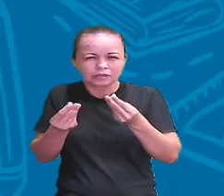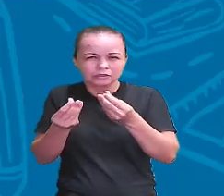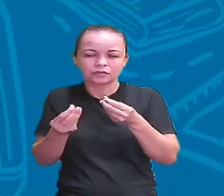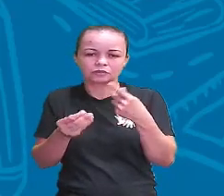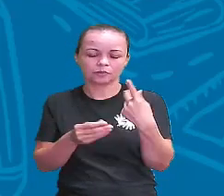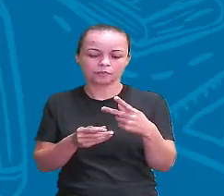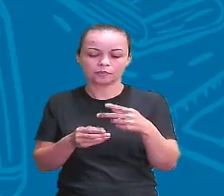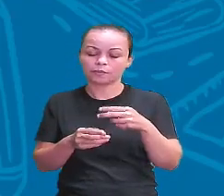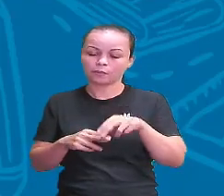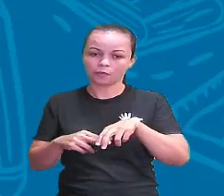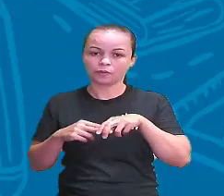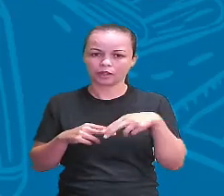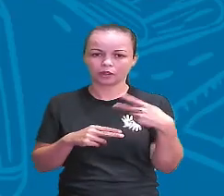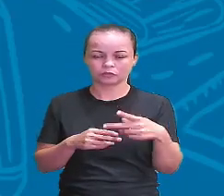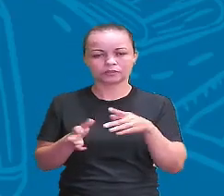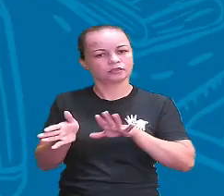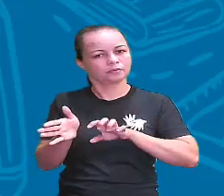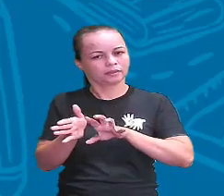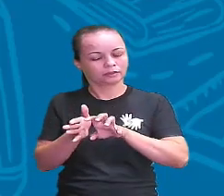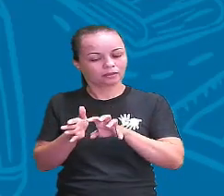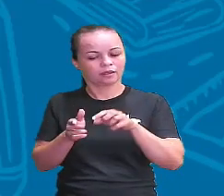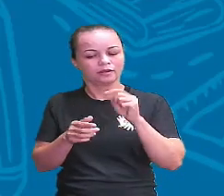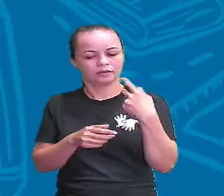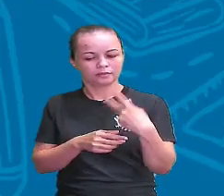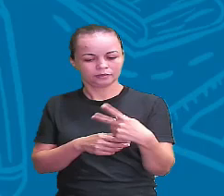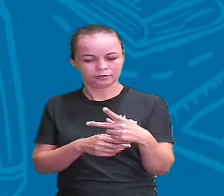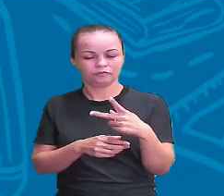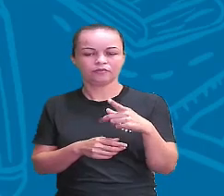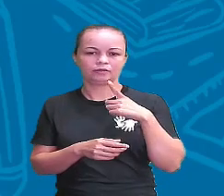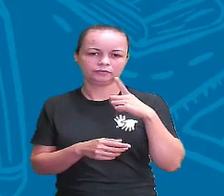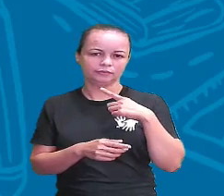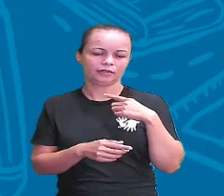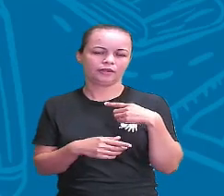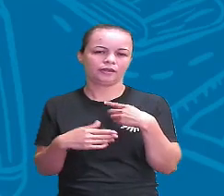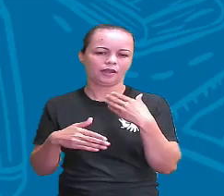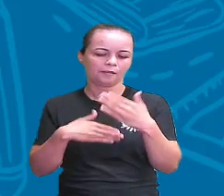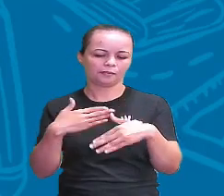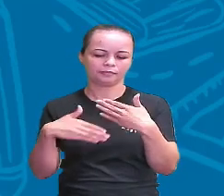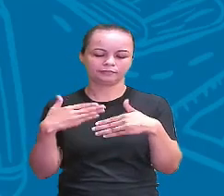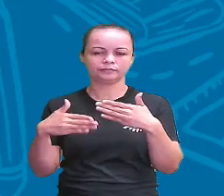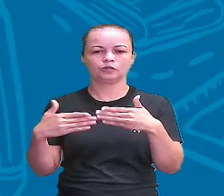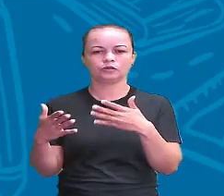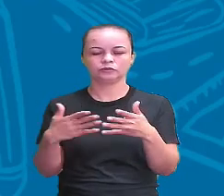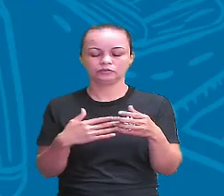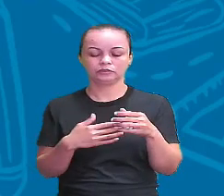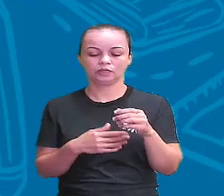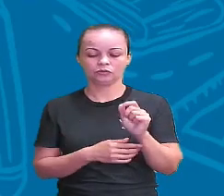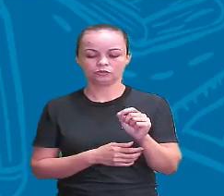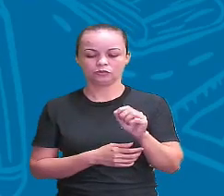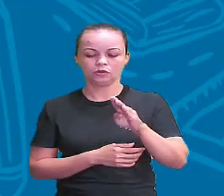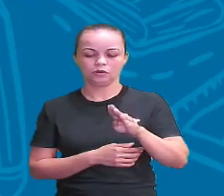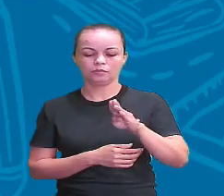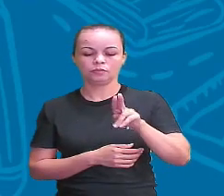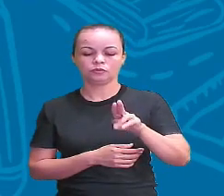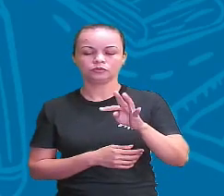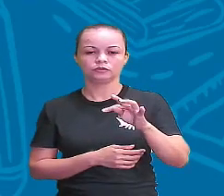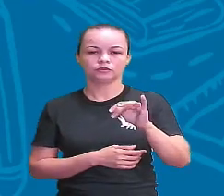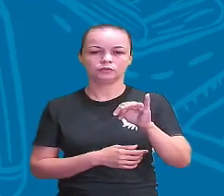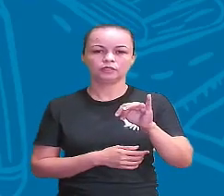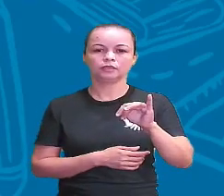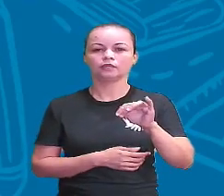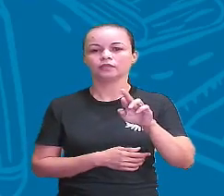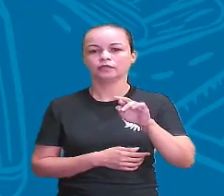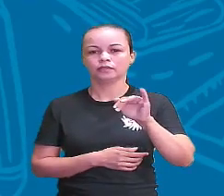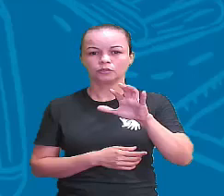disso, por causa da presença das bactérias que vão fazer justamente essas bactérias que têm a produção justamente do butírico, tá? O